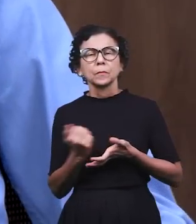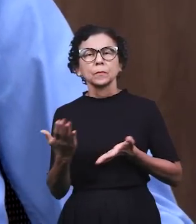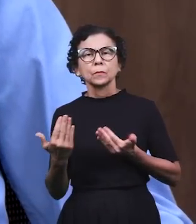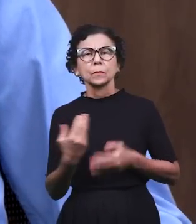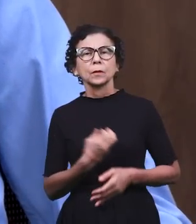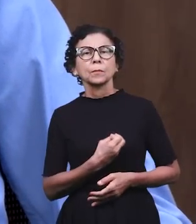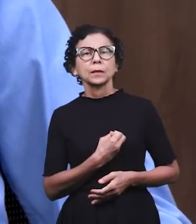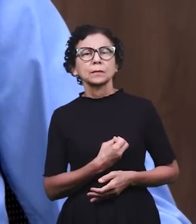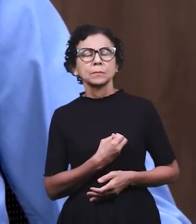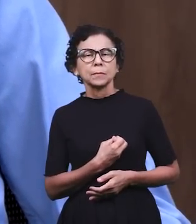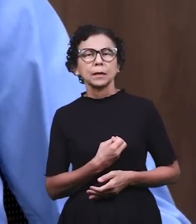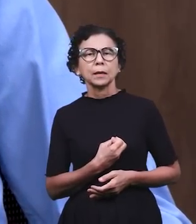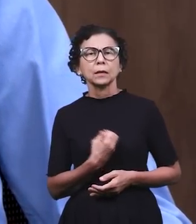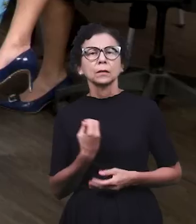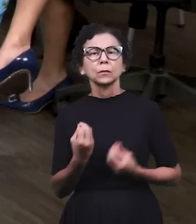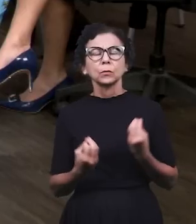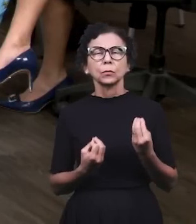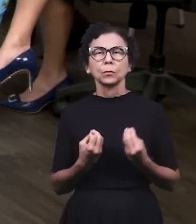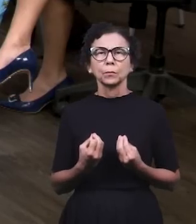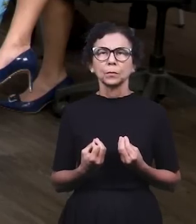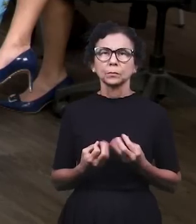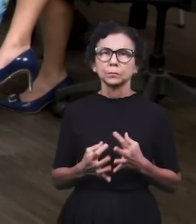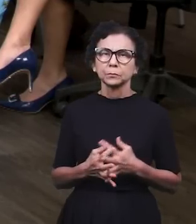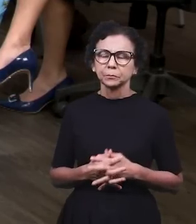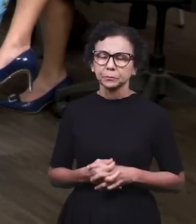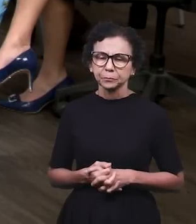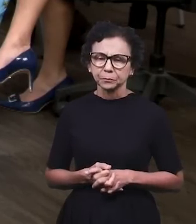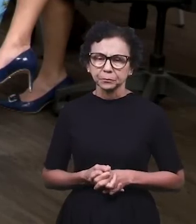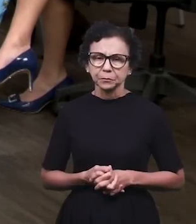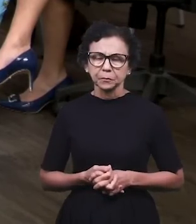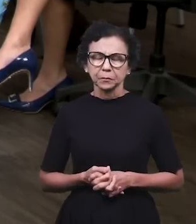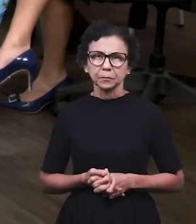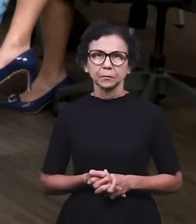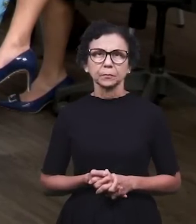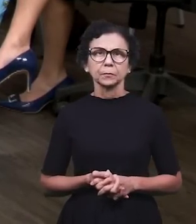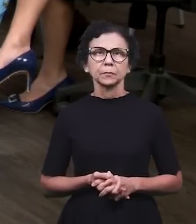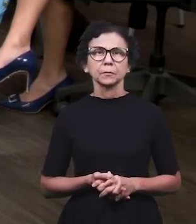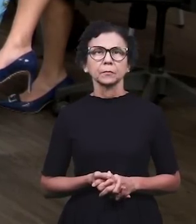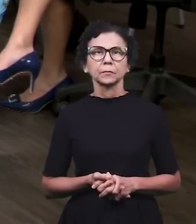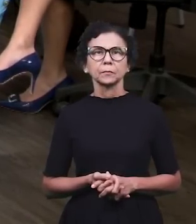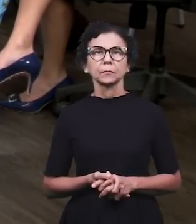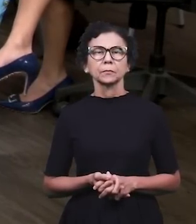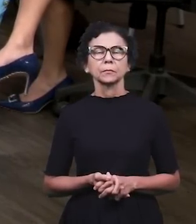participar da assistência? Olha,